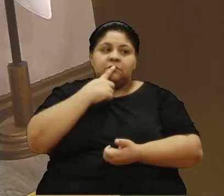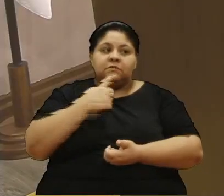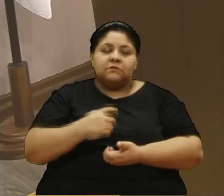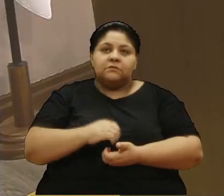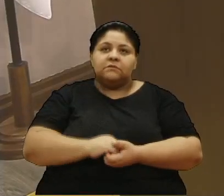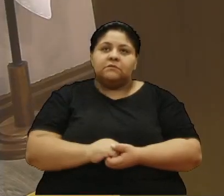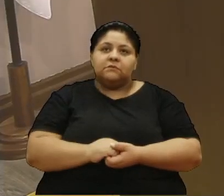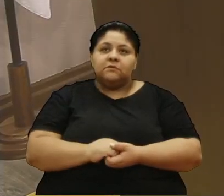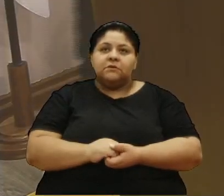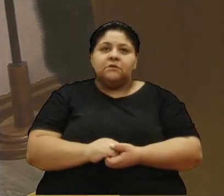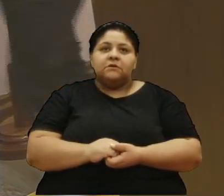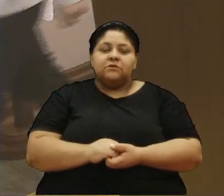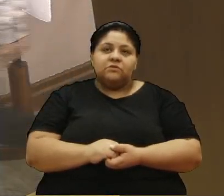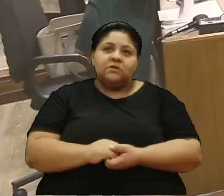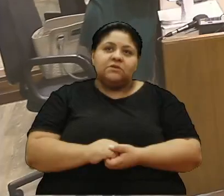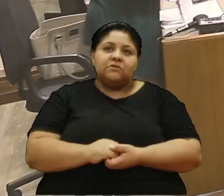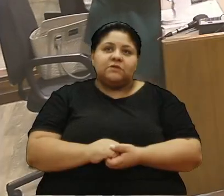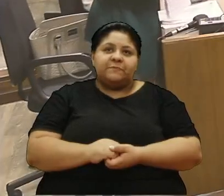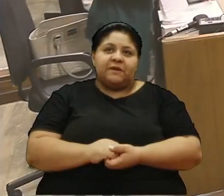Passo a palavra.